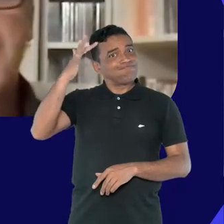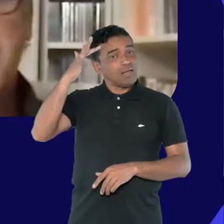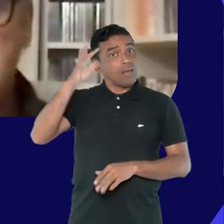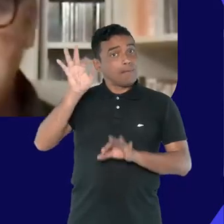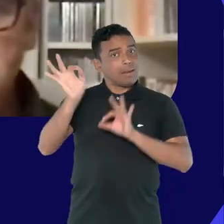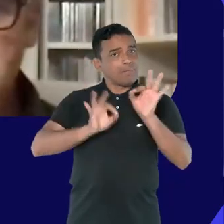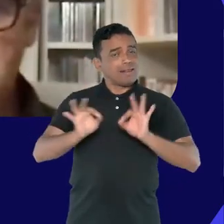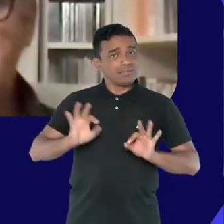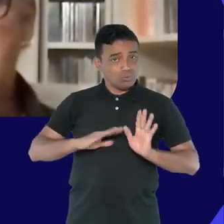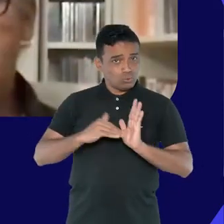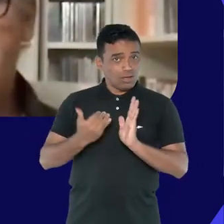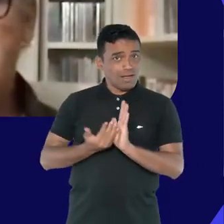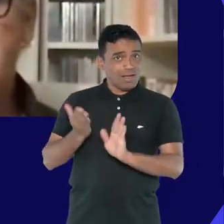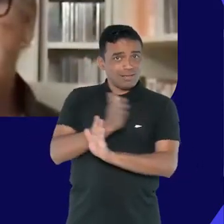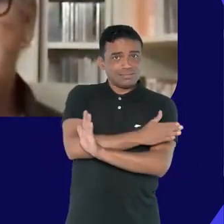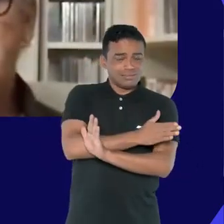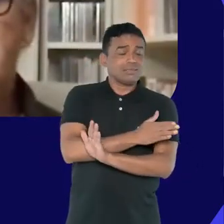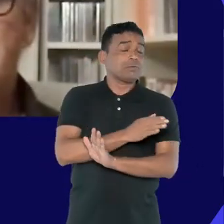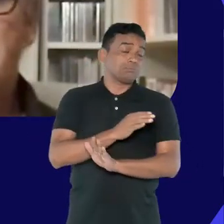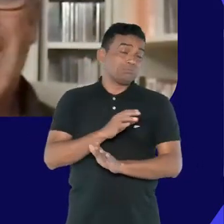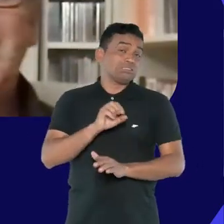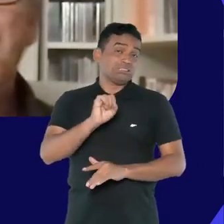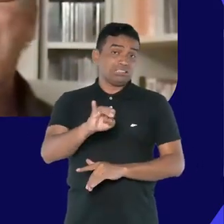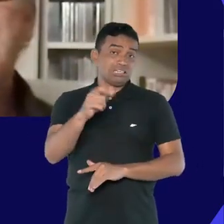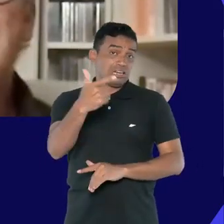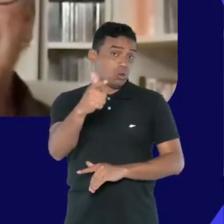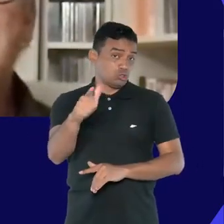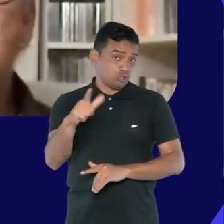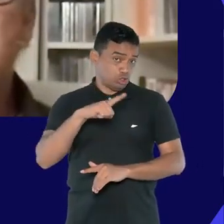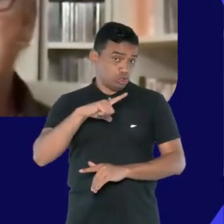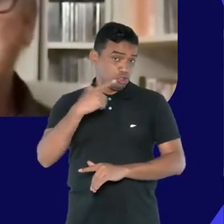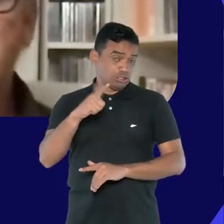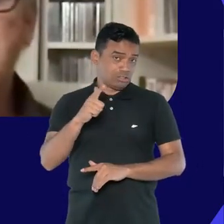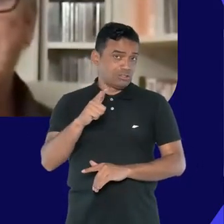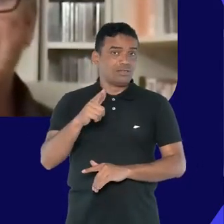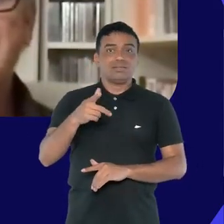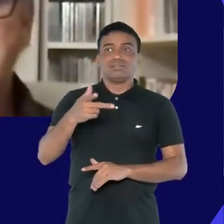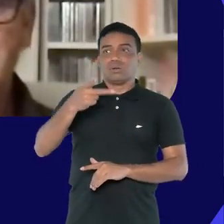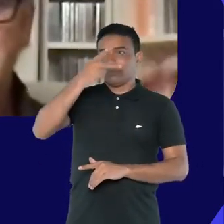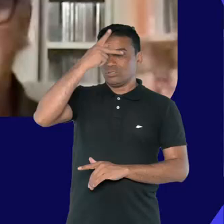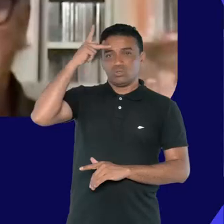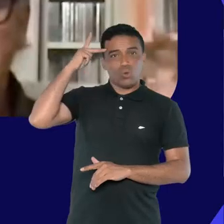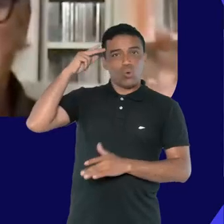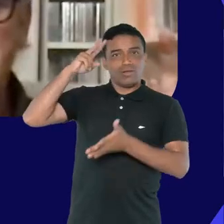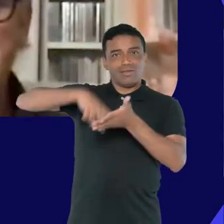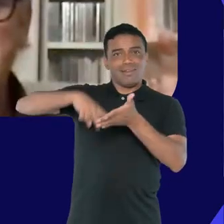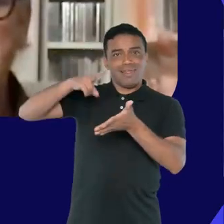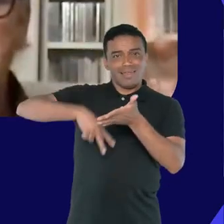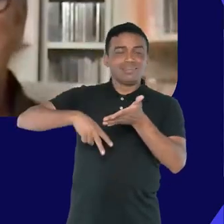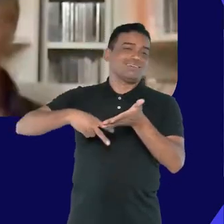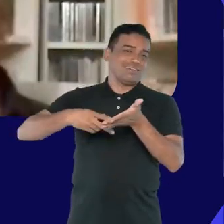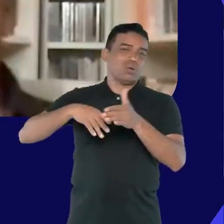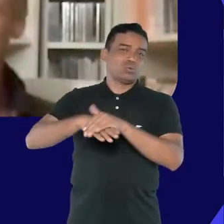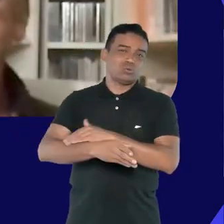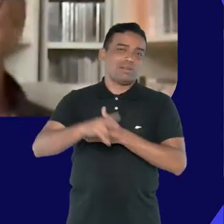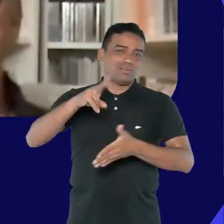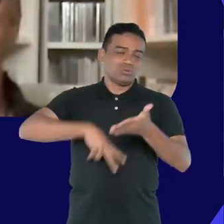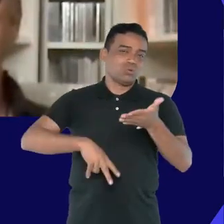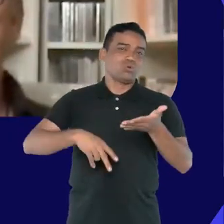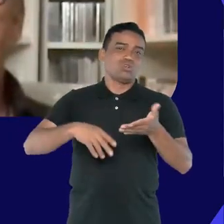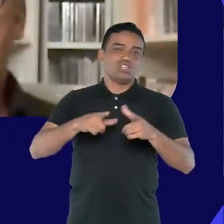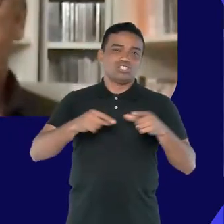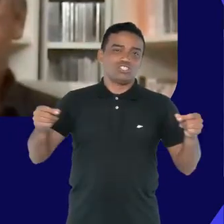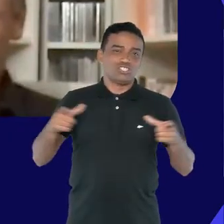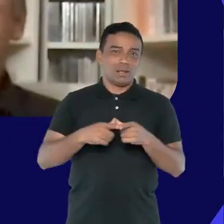preparada. Mas mesmo que não tivesse, às vezes há leitores japoneses, entre aspas, aqui